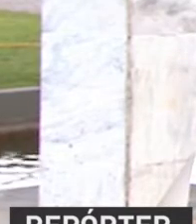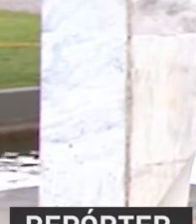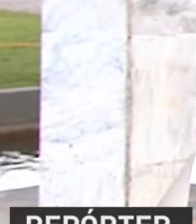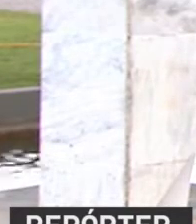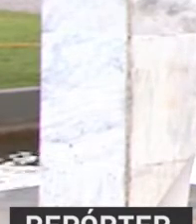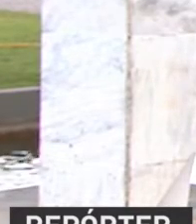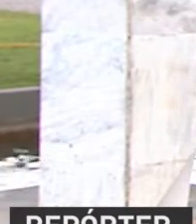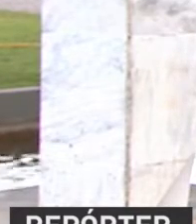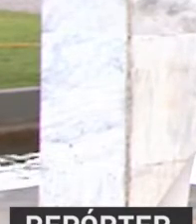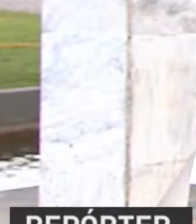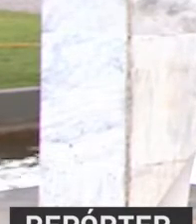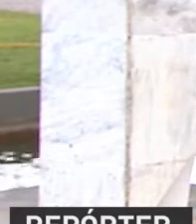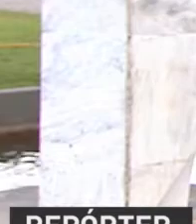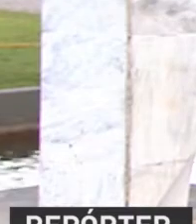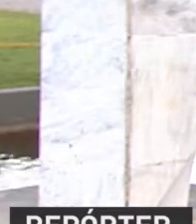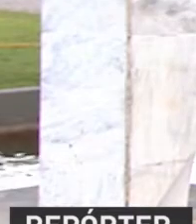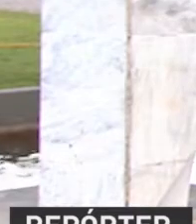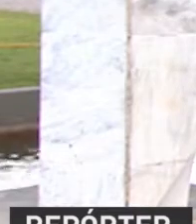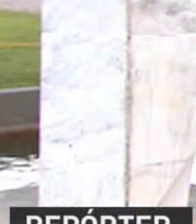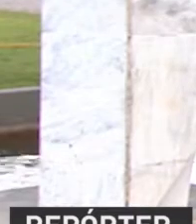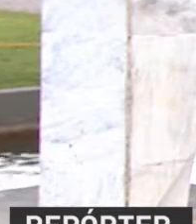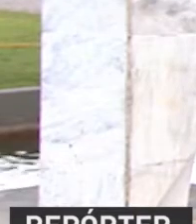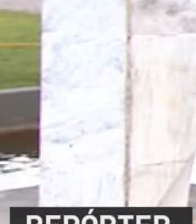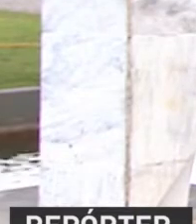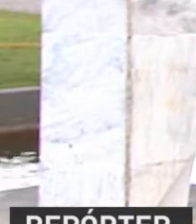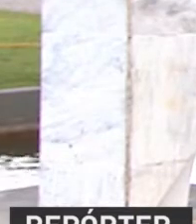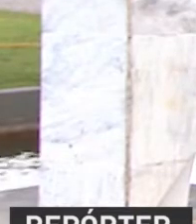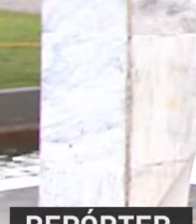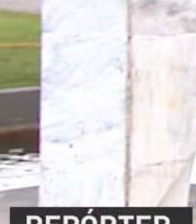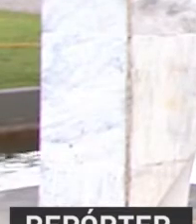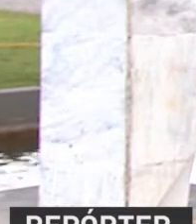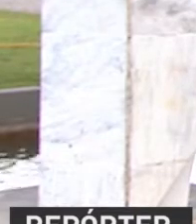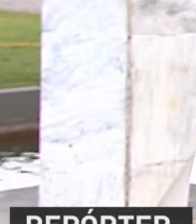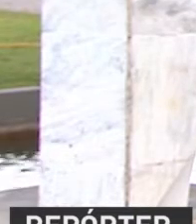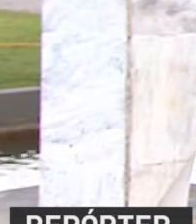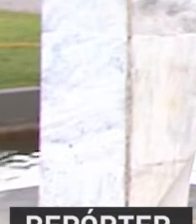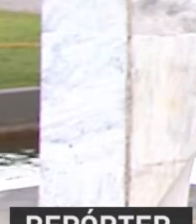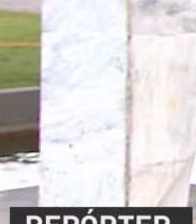tecnologia. Durante a cerimônia, o presidente em exercício também falou sobre a segurança